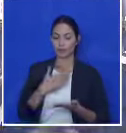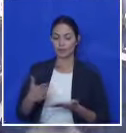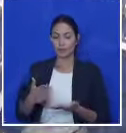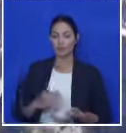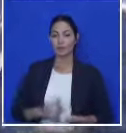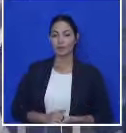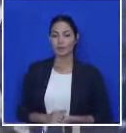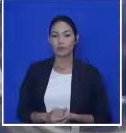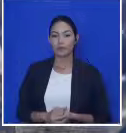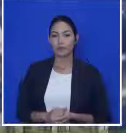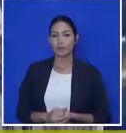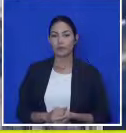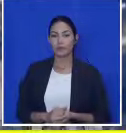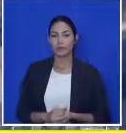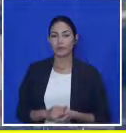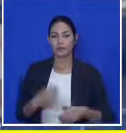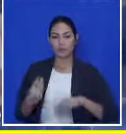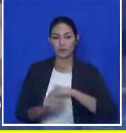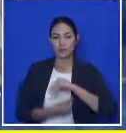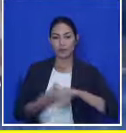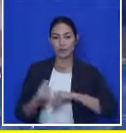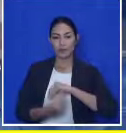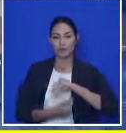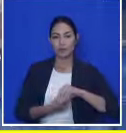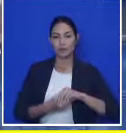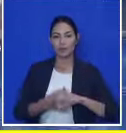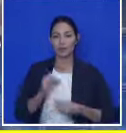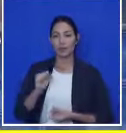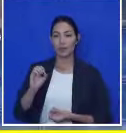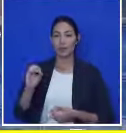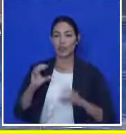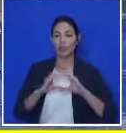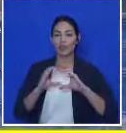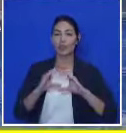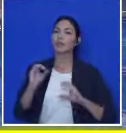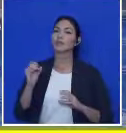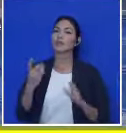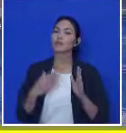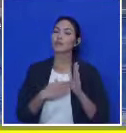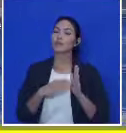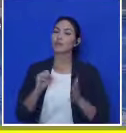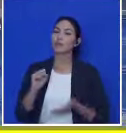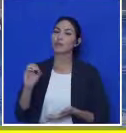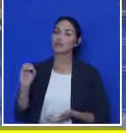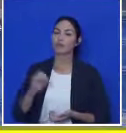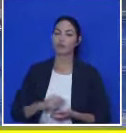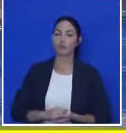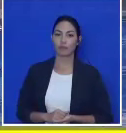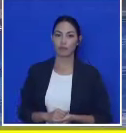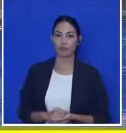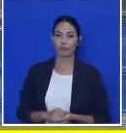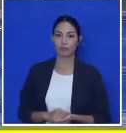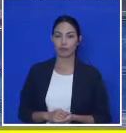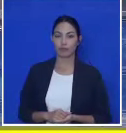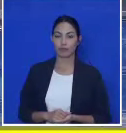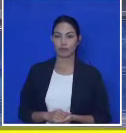Valendo! Globo carregado, embaralhando 80 bolas numeradas de 0 a 80.